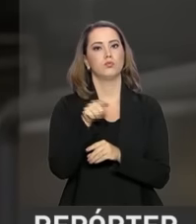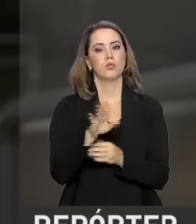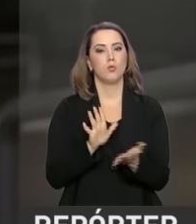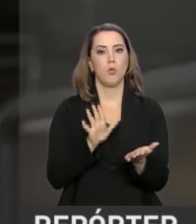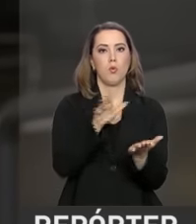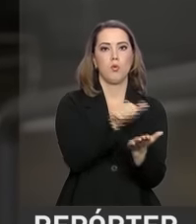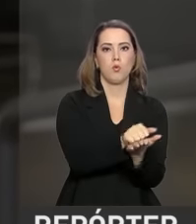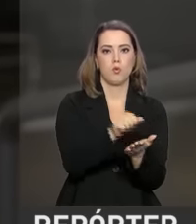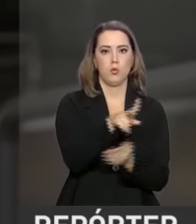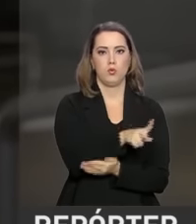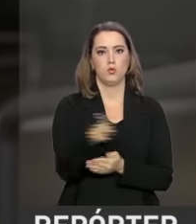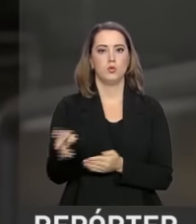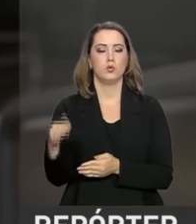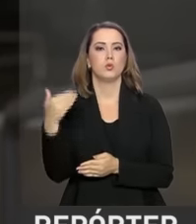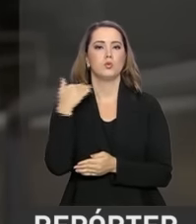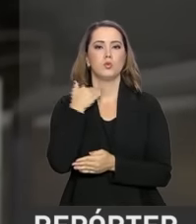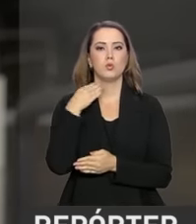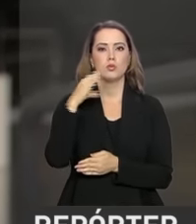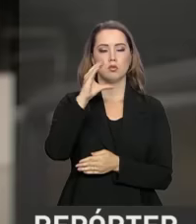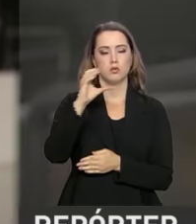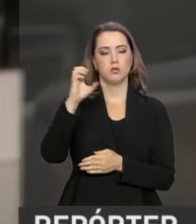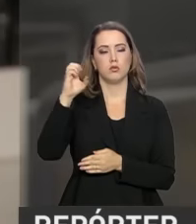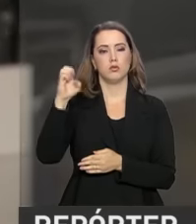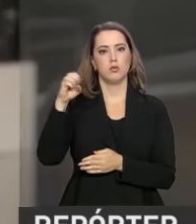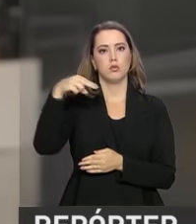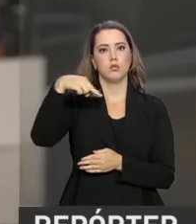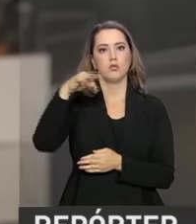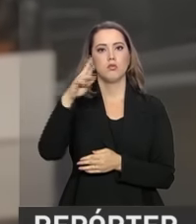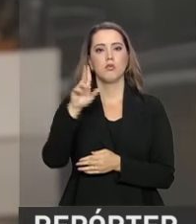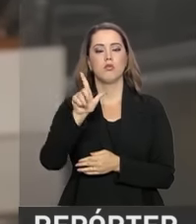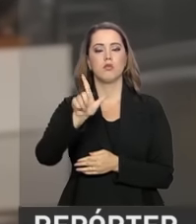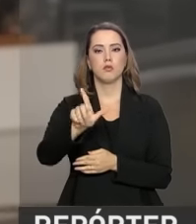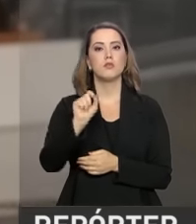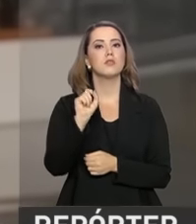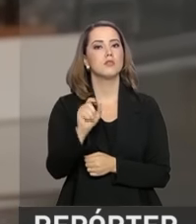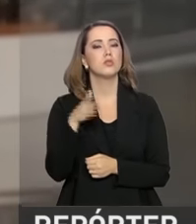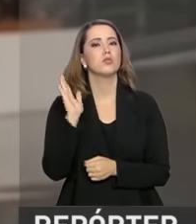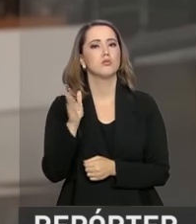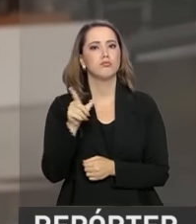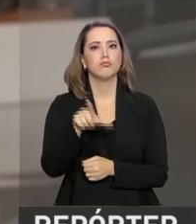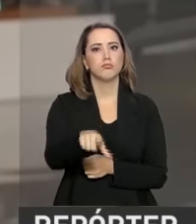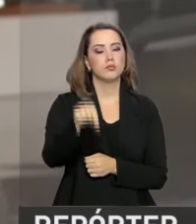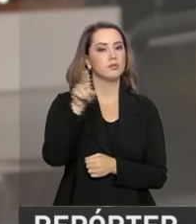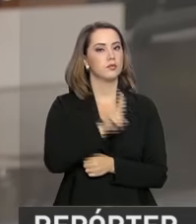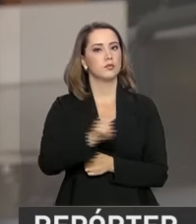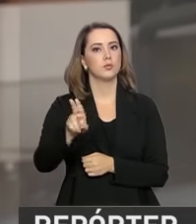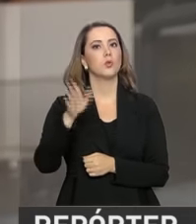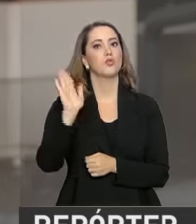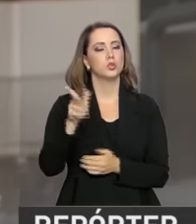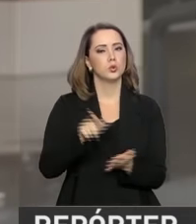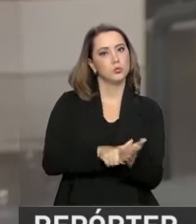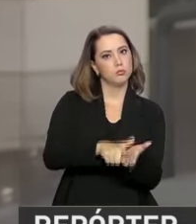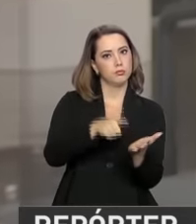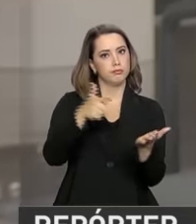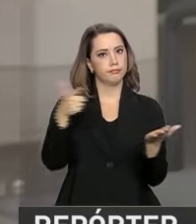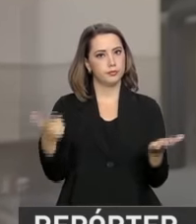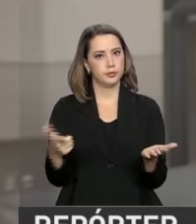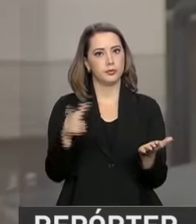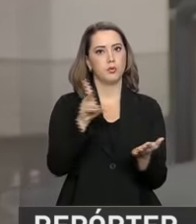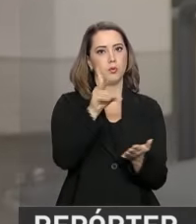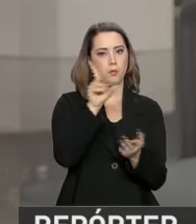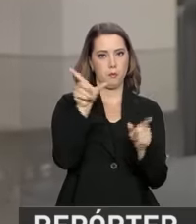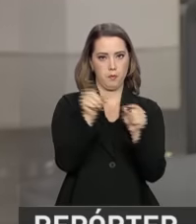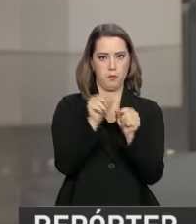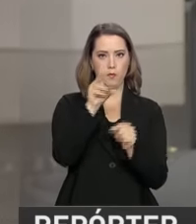do novo presidente do Banco Central Elan goldfan a nomeação do Elan Gold foi confirmada hoje no Diário Oficial da